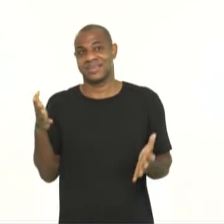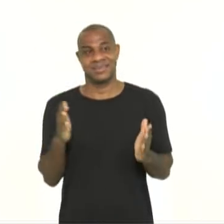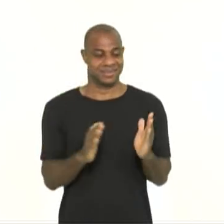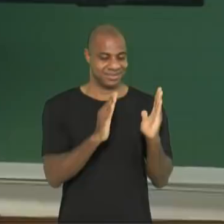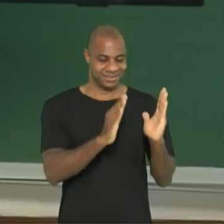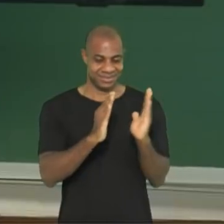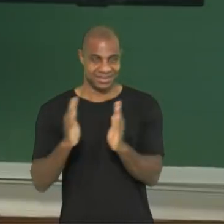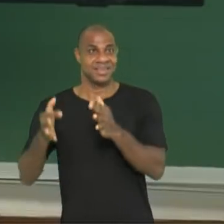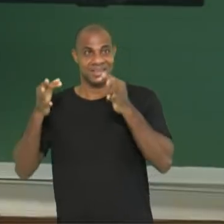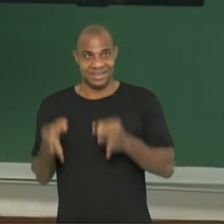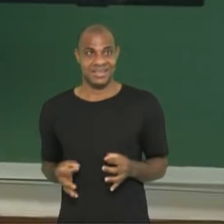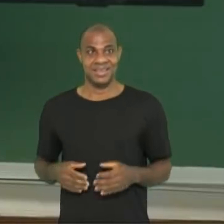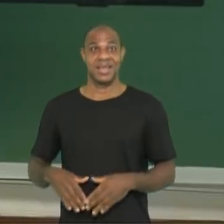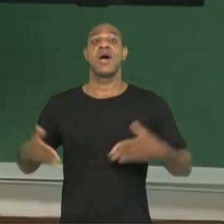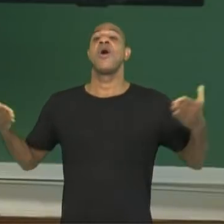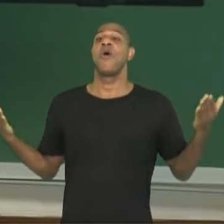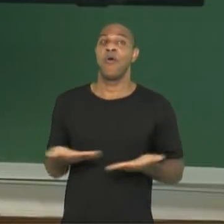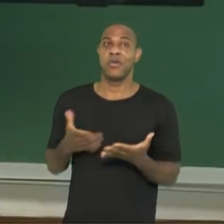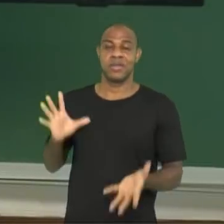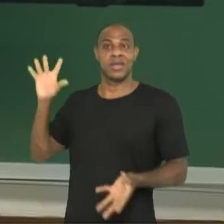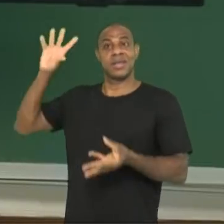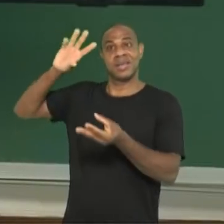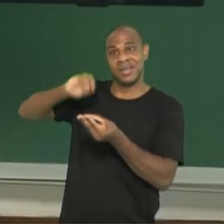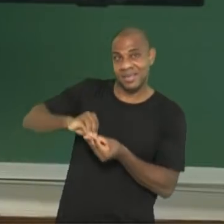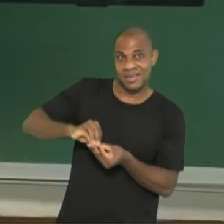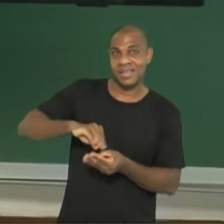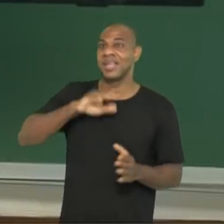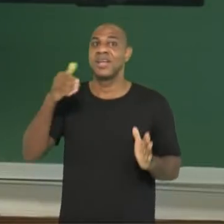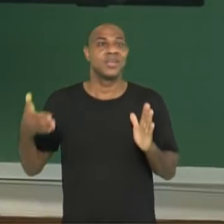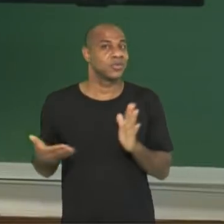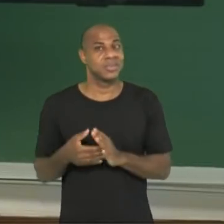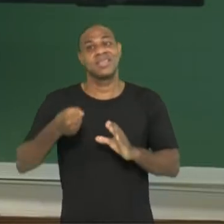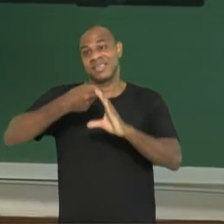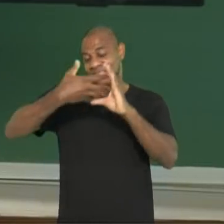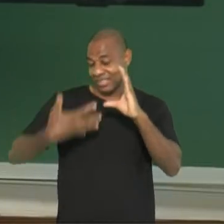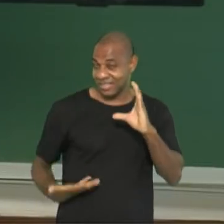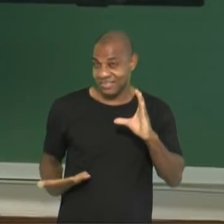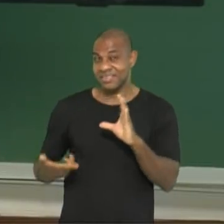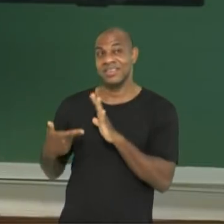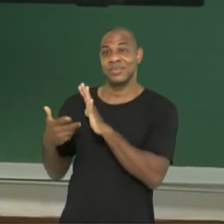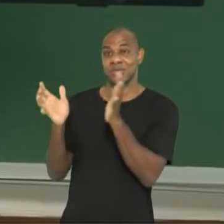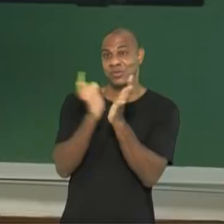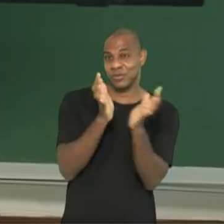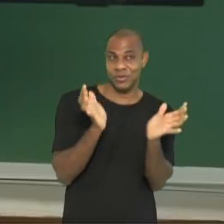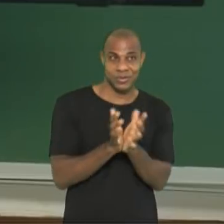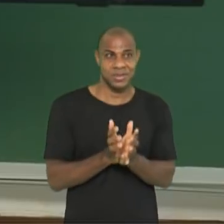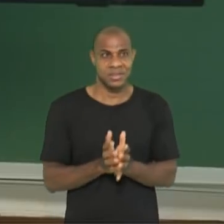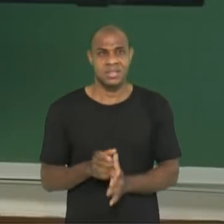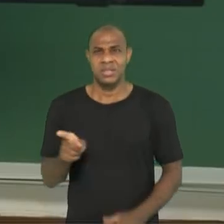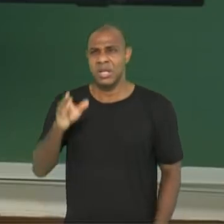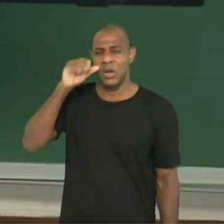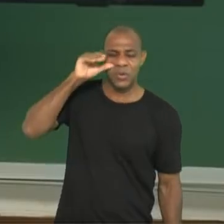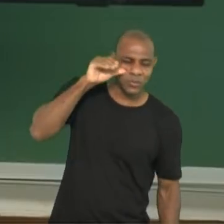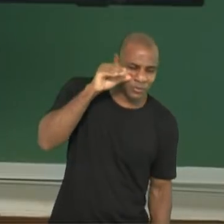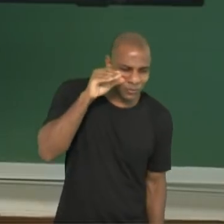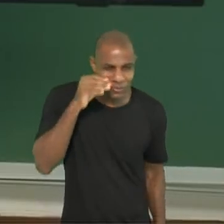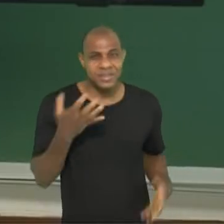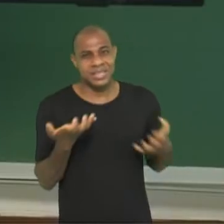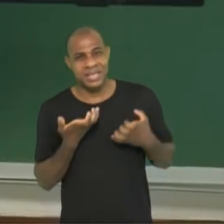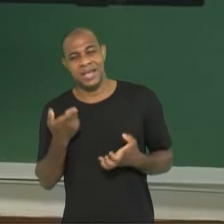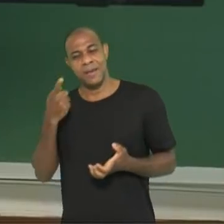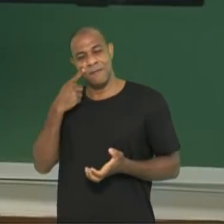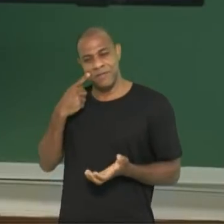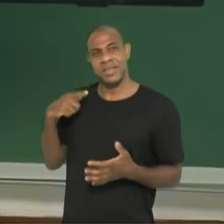Então, hoje a gente conseguiu retomar todas essas características desses grupos. Se você ficou curioso, quer ver mais alguma